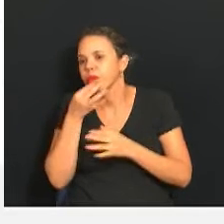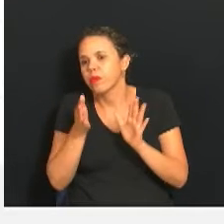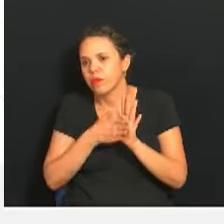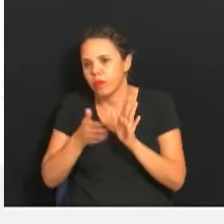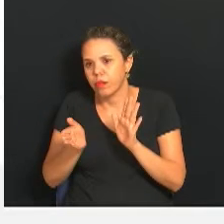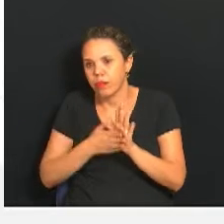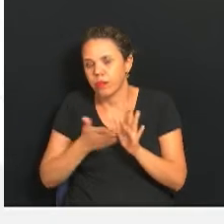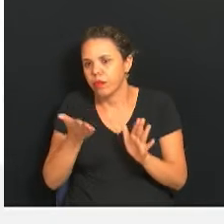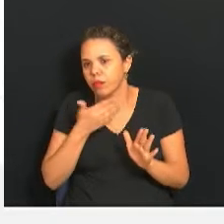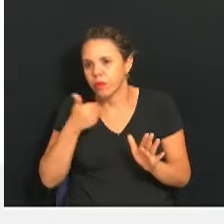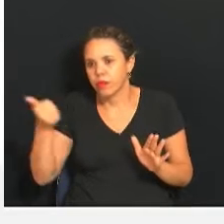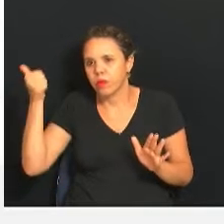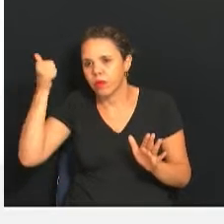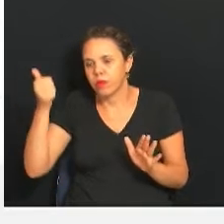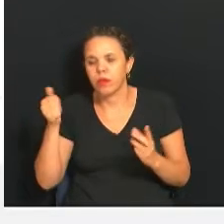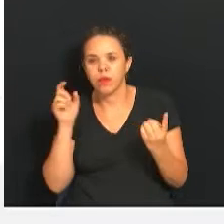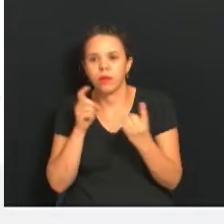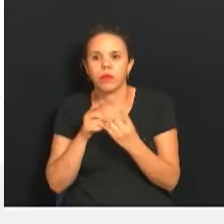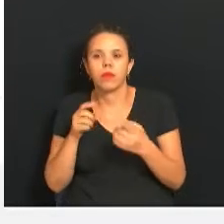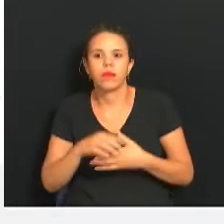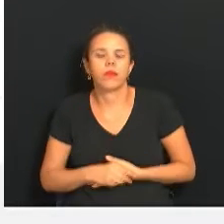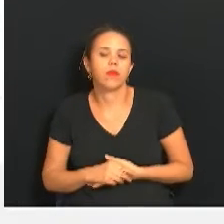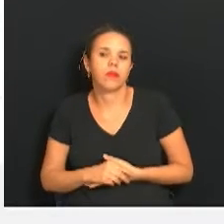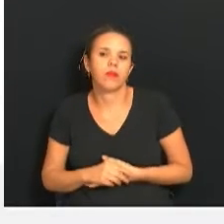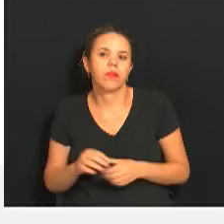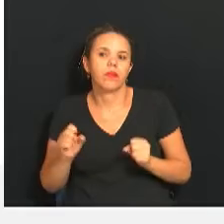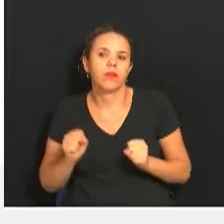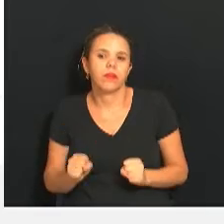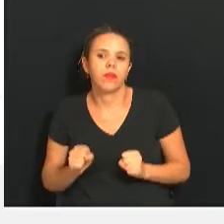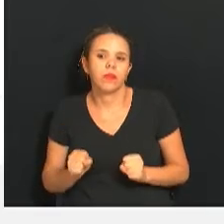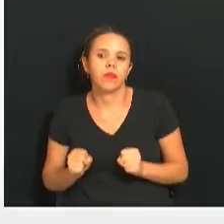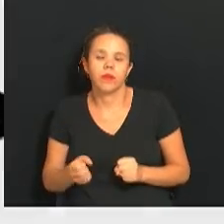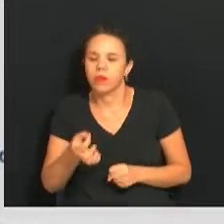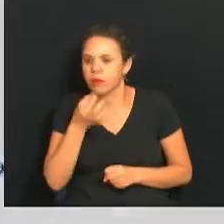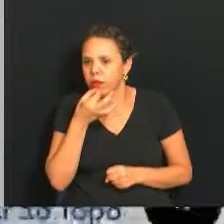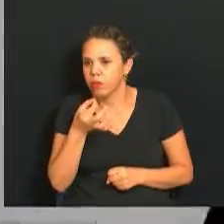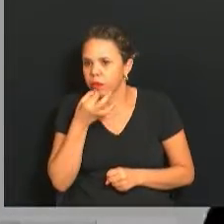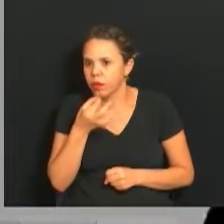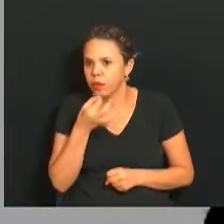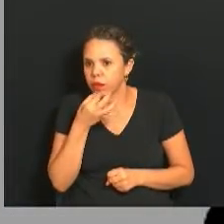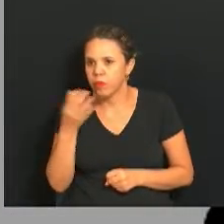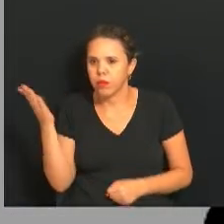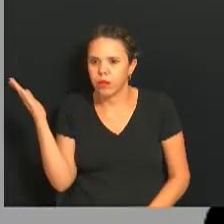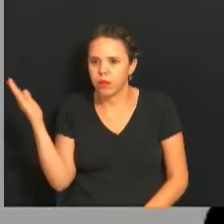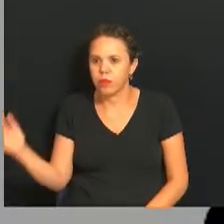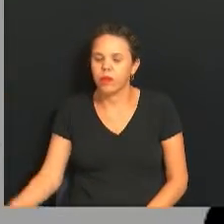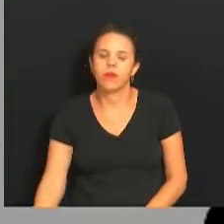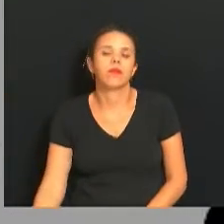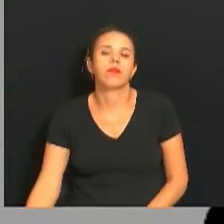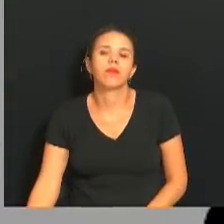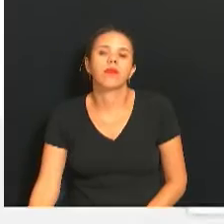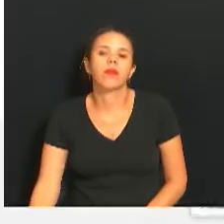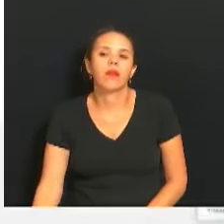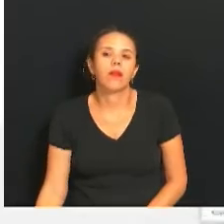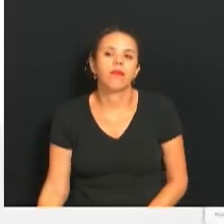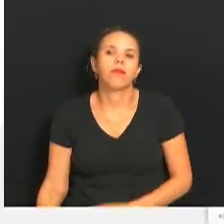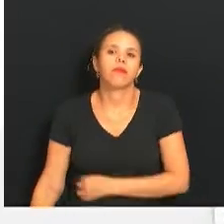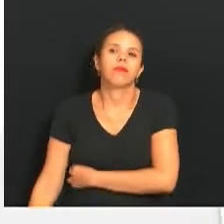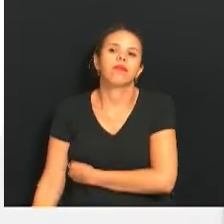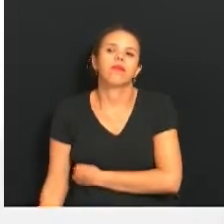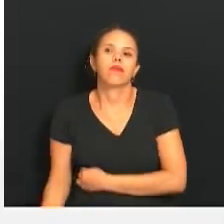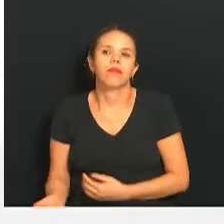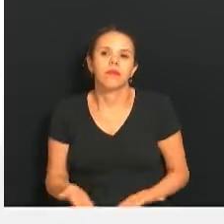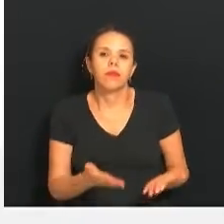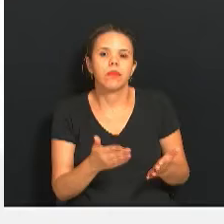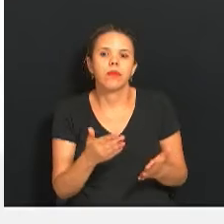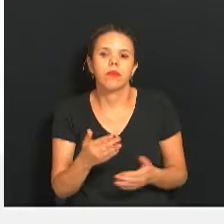de melhorias na prestação de serviços podem ser sugeridas no ícone Sugestão. Todas essas opções levam a uma